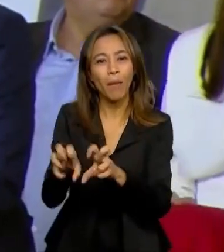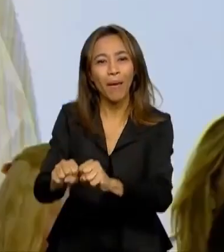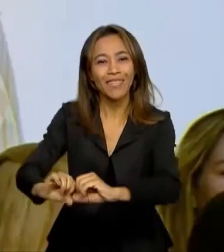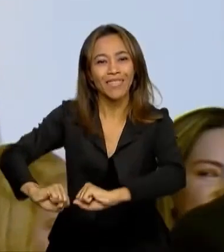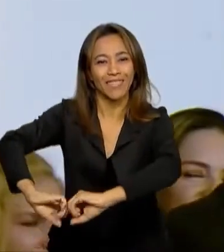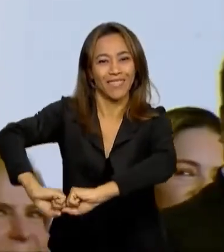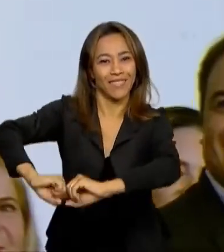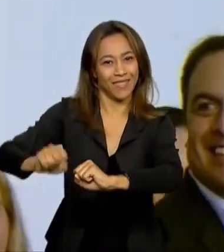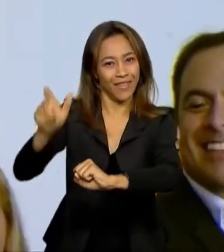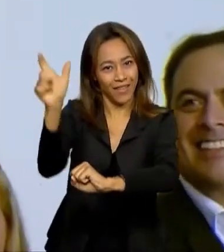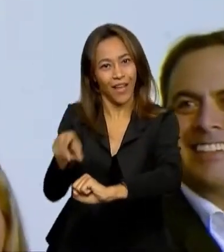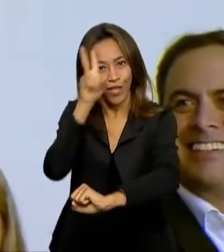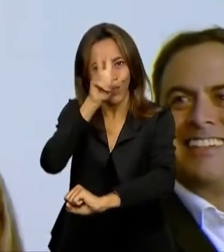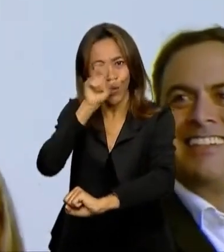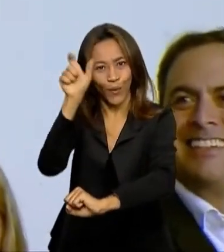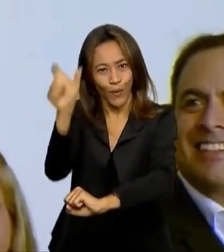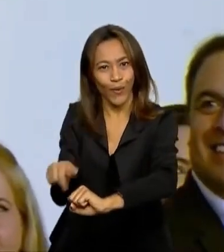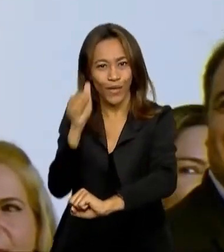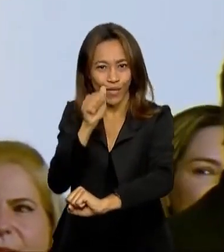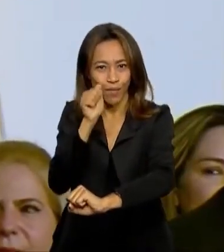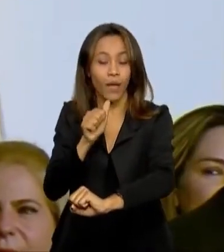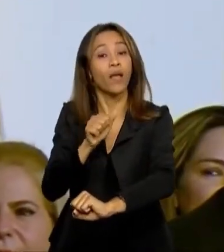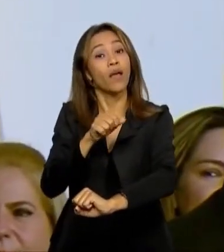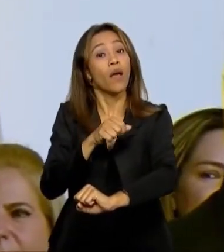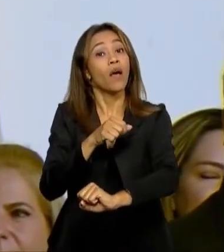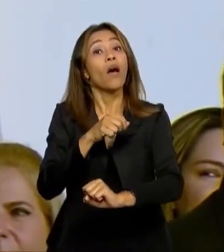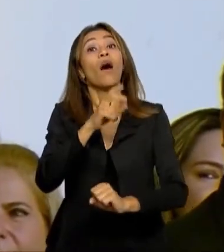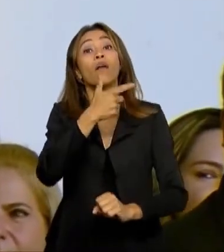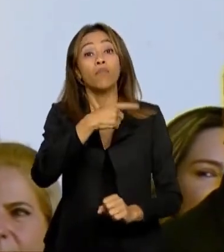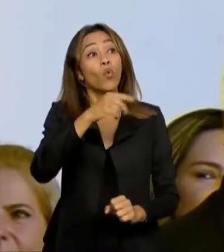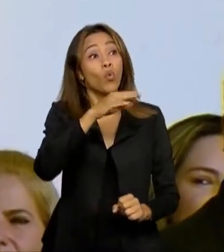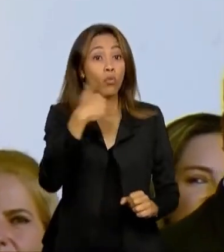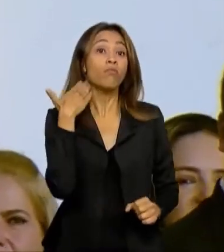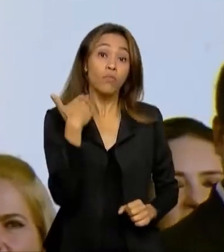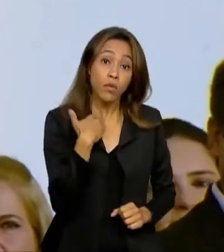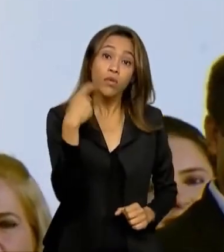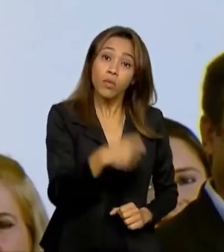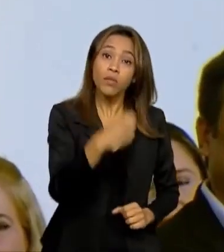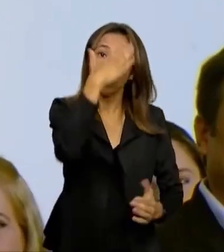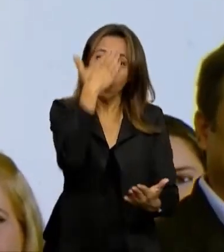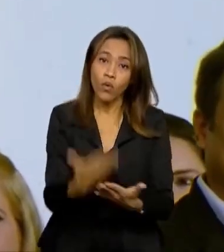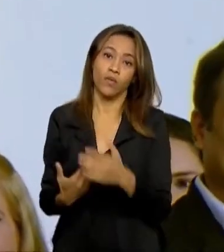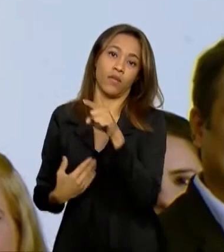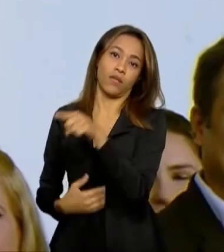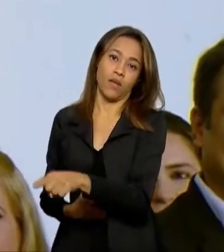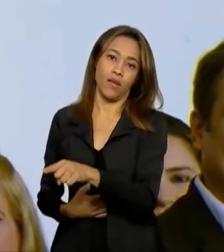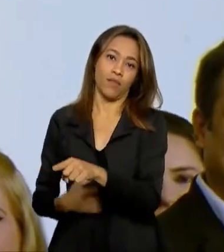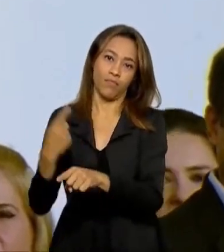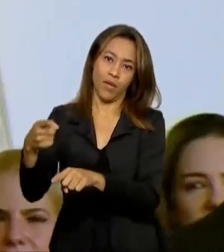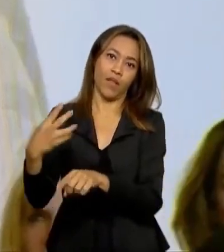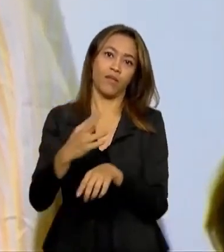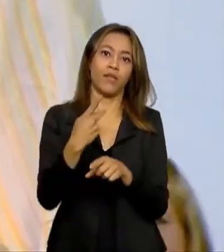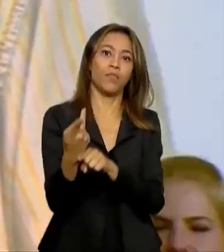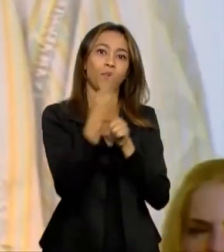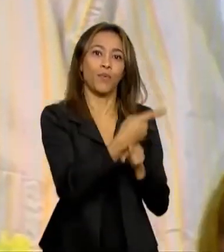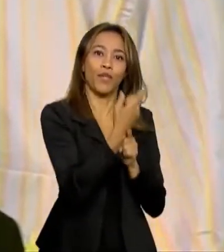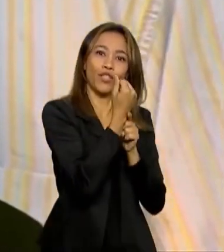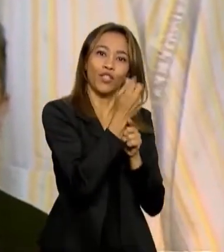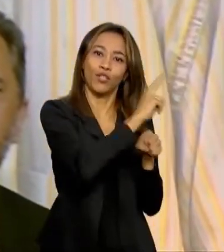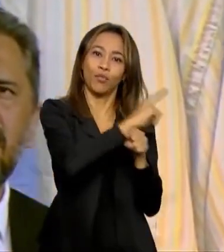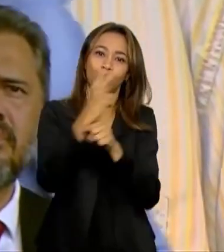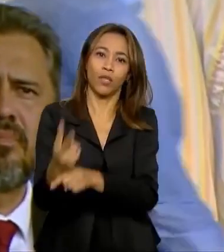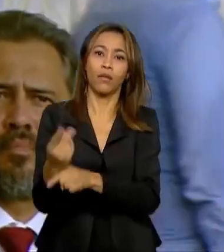seja, alguém teve que dar um crédito para ela. Alguém teve que confiar. Ela não tinha